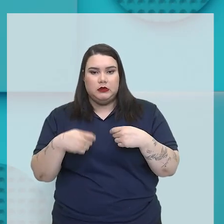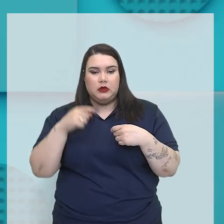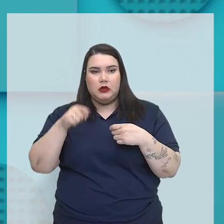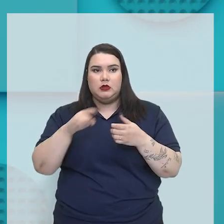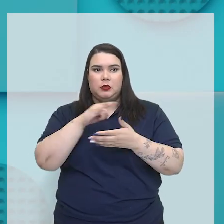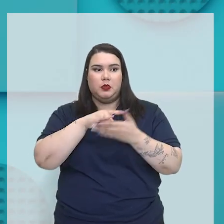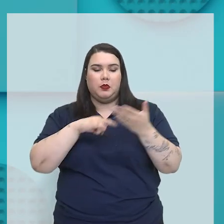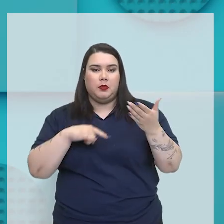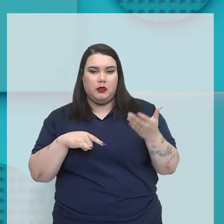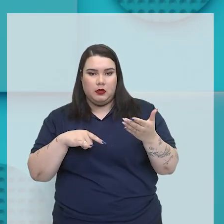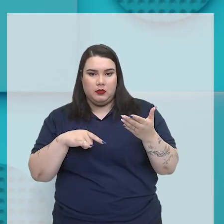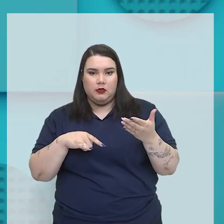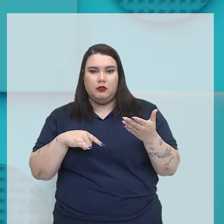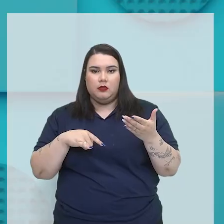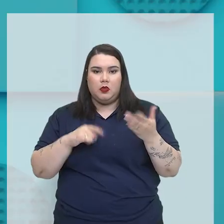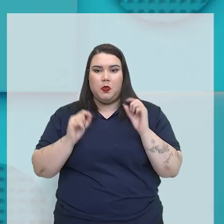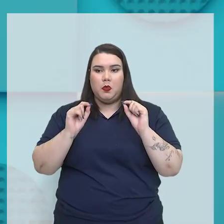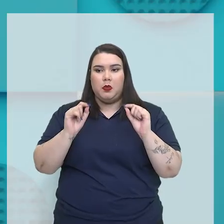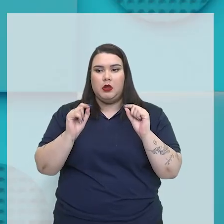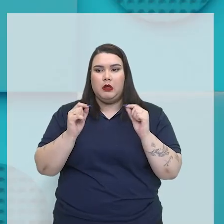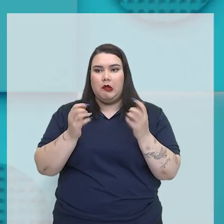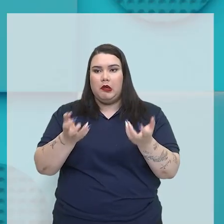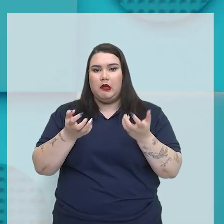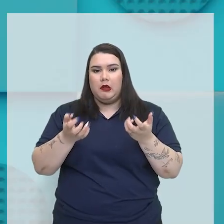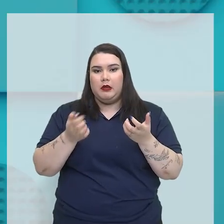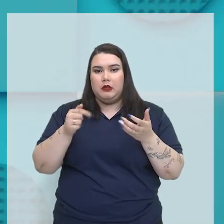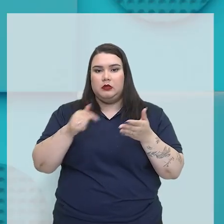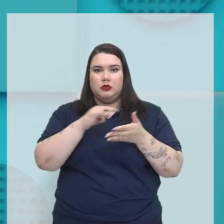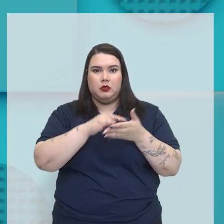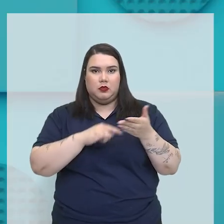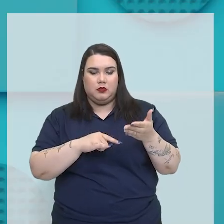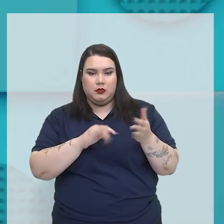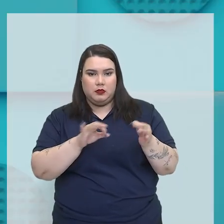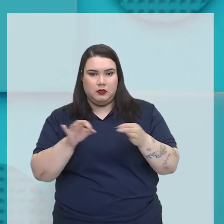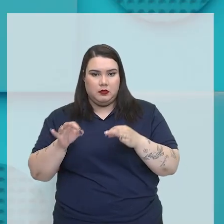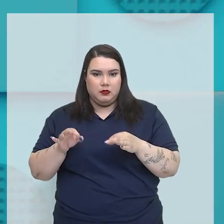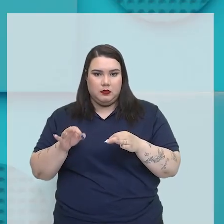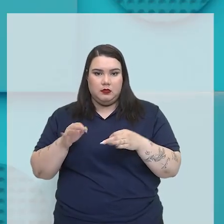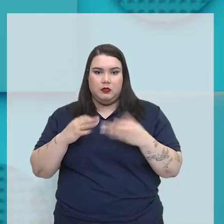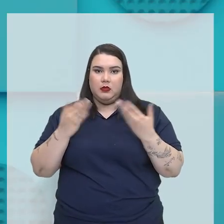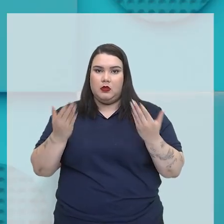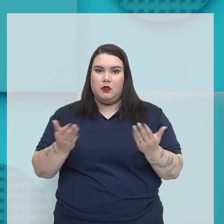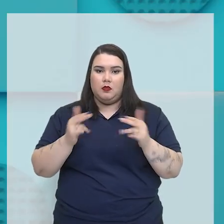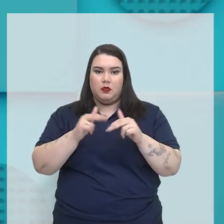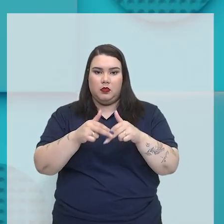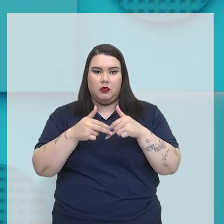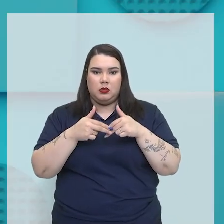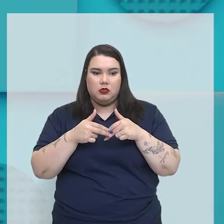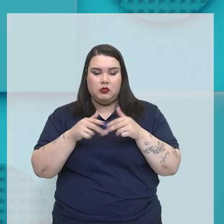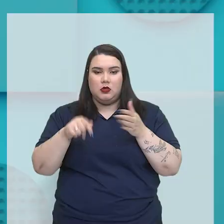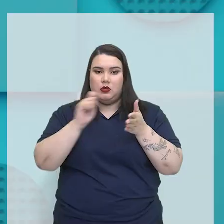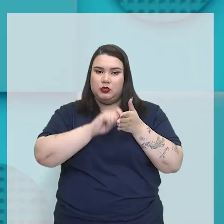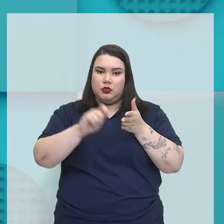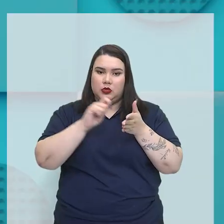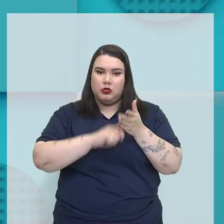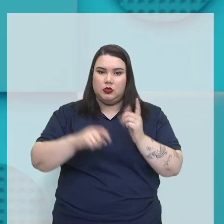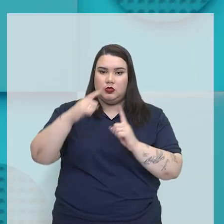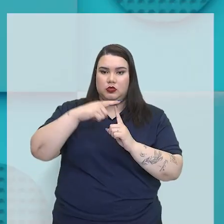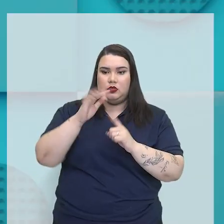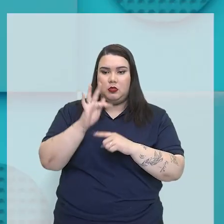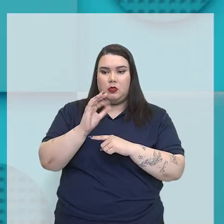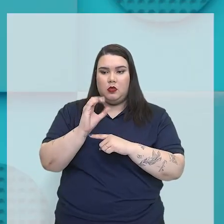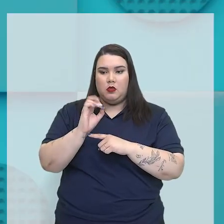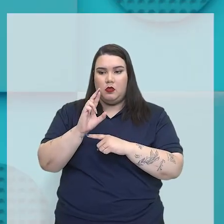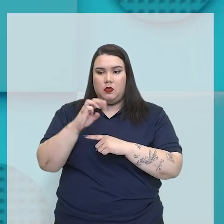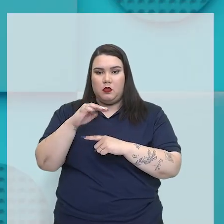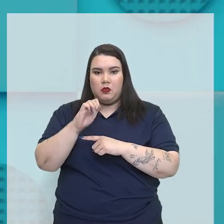determinado documento. O que se quer nesse documento. Então, por isso, a escrita formal ela